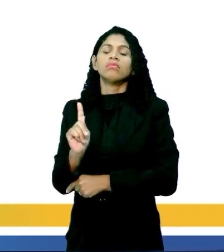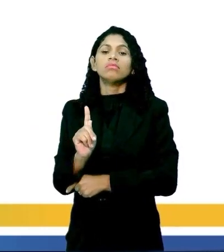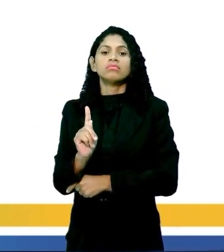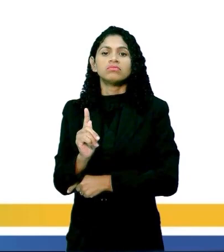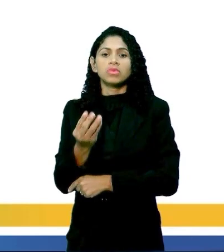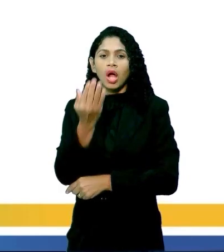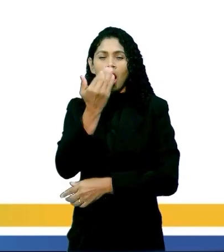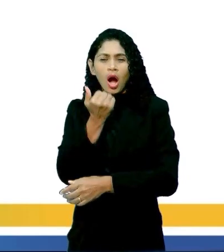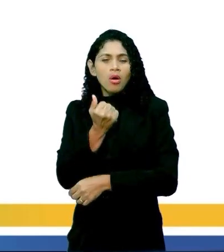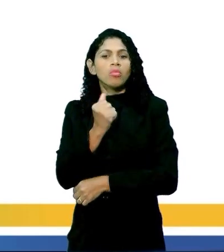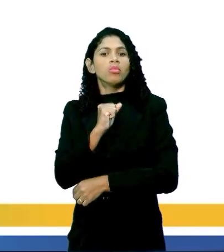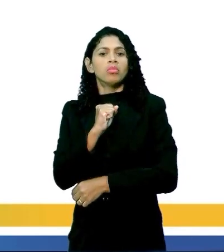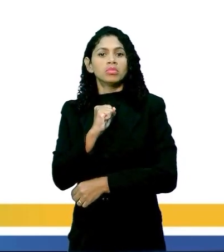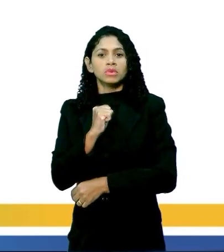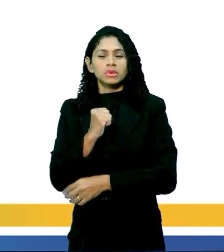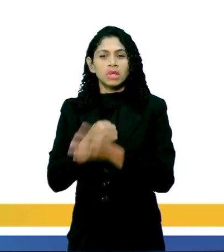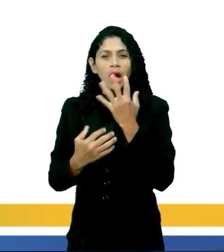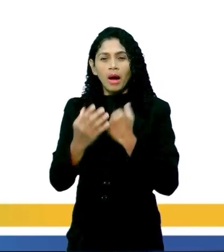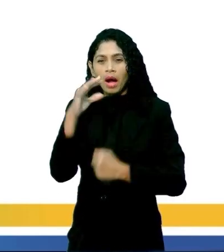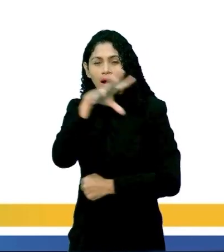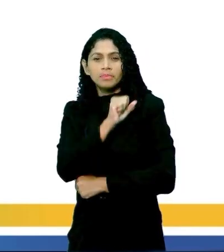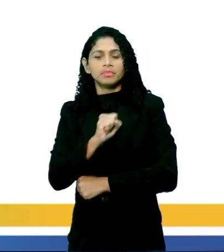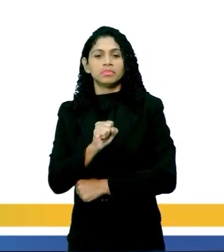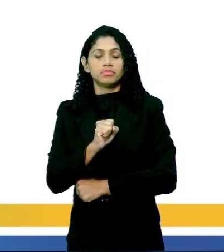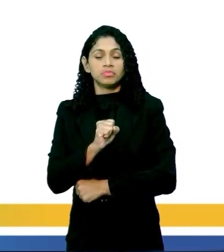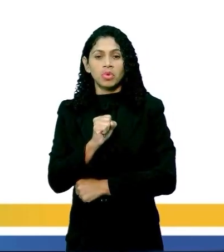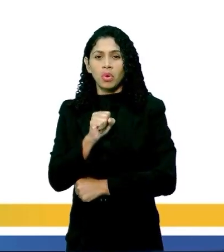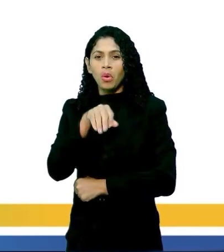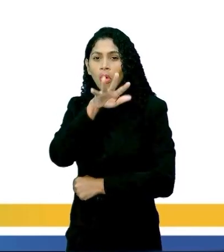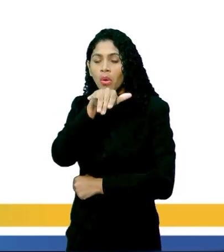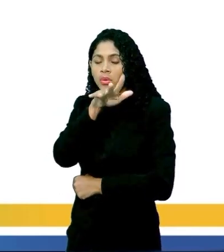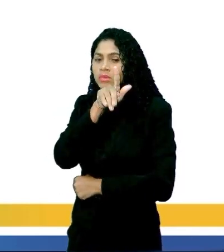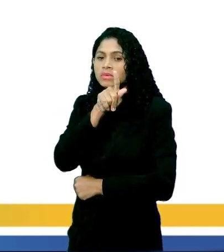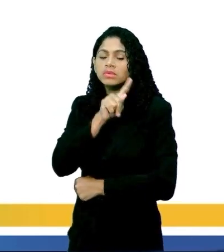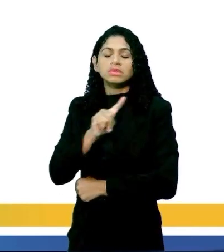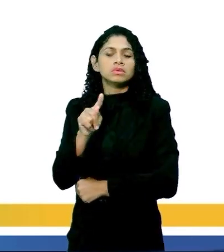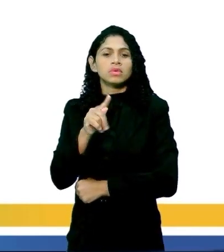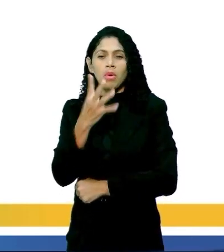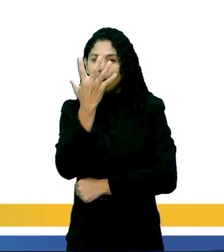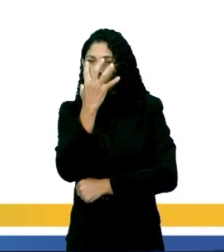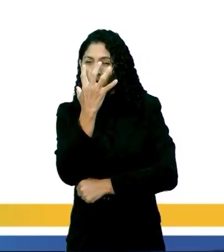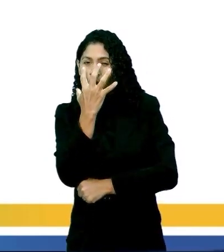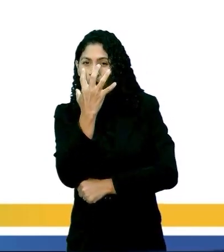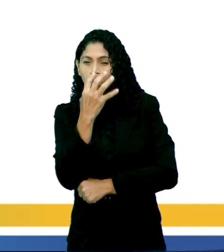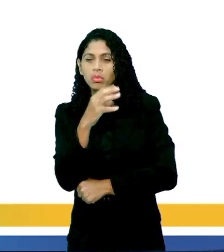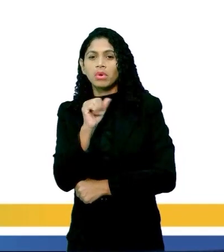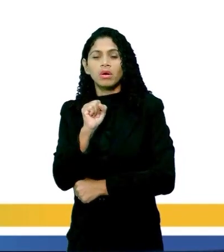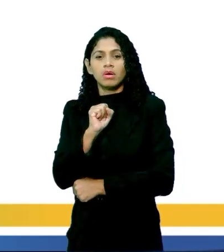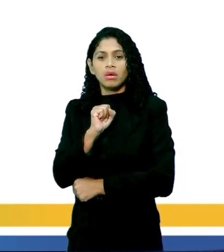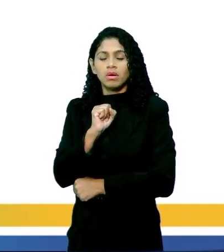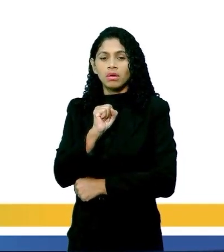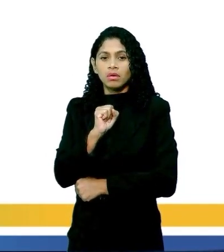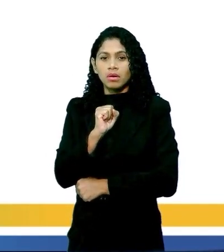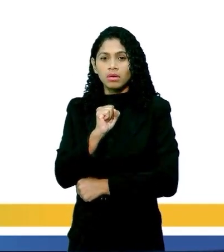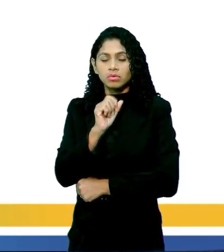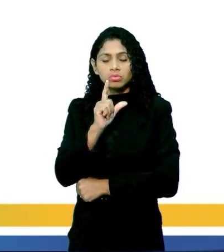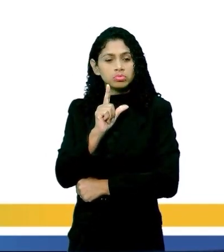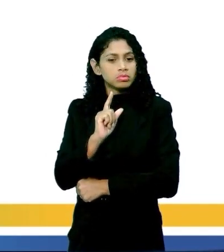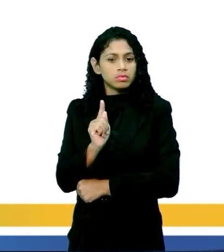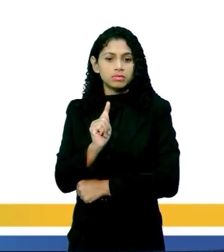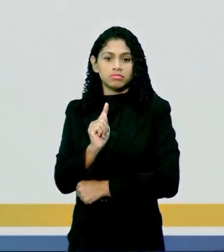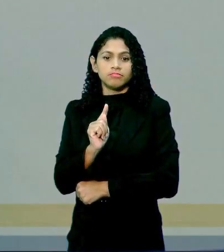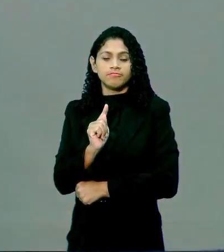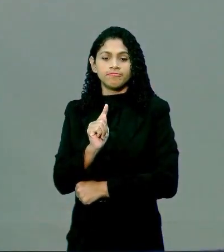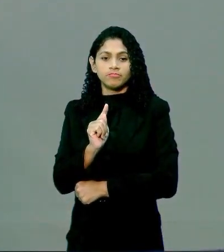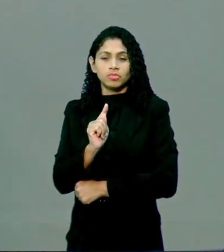engolia com voracidade. O bicho não era um cão, não era um gato, não era um rato. O bicho, meu Deus,